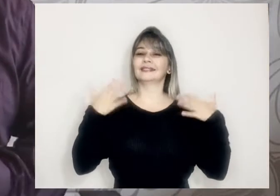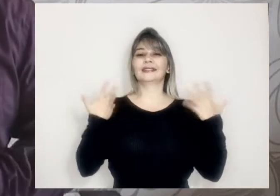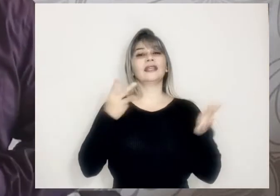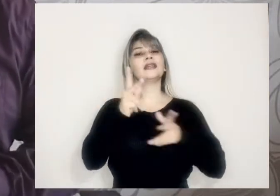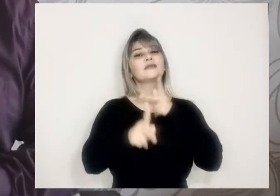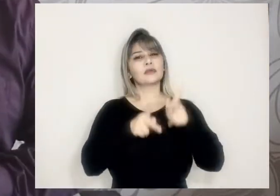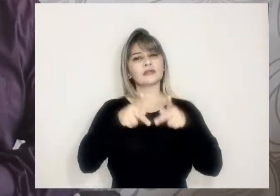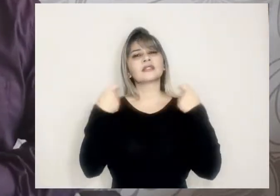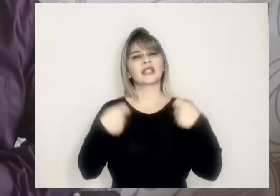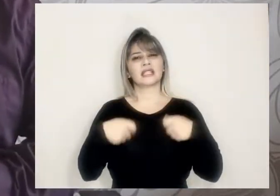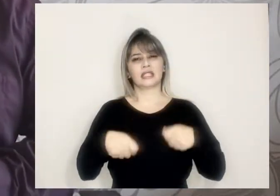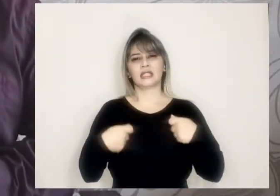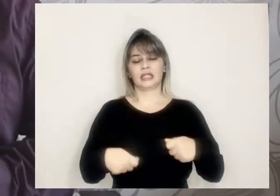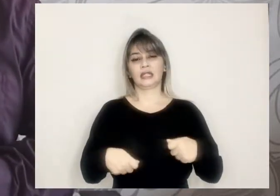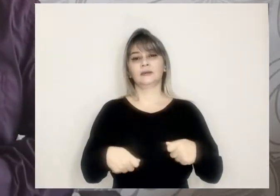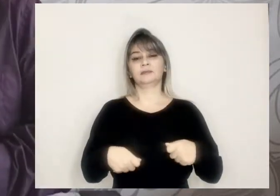estão necessitando,